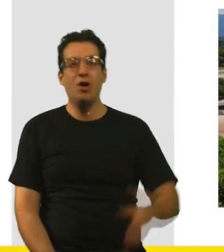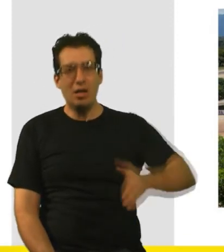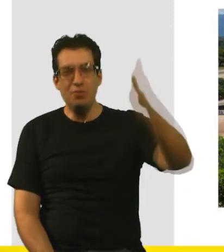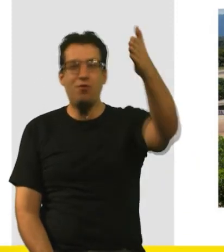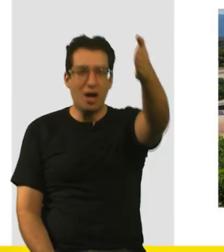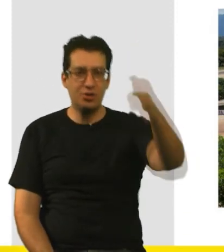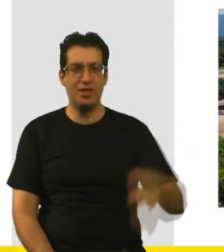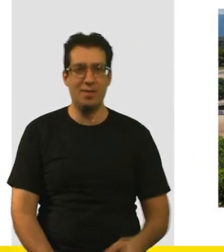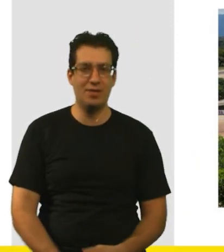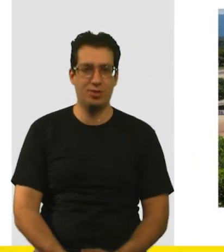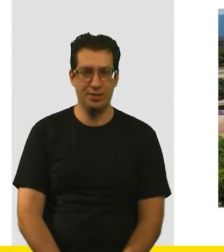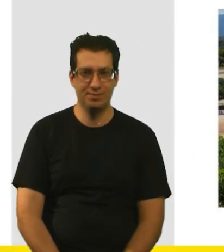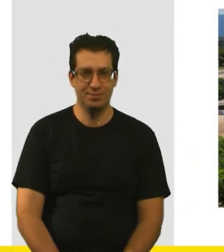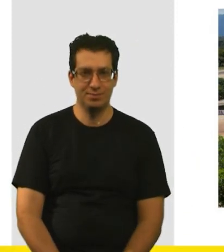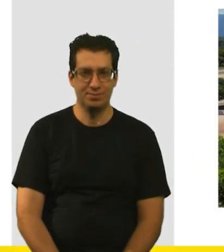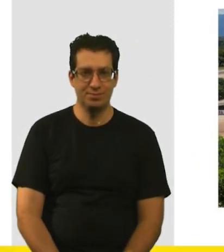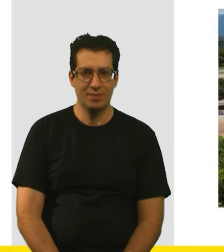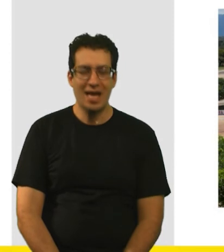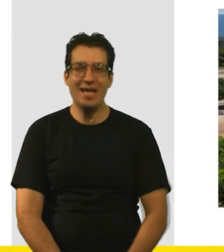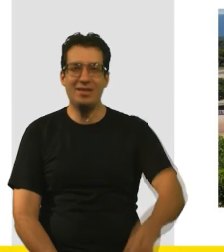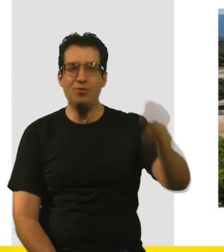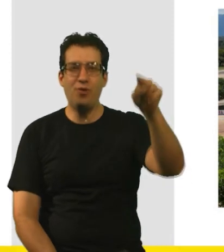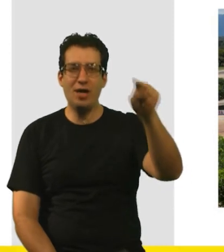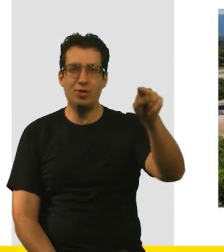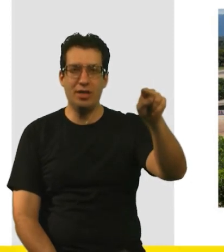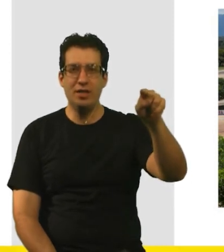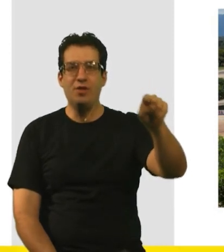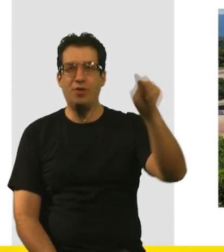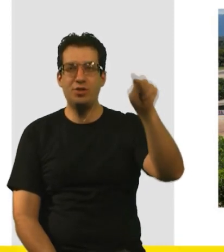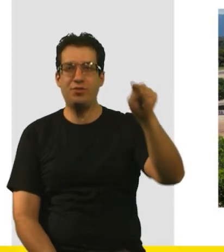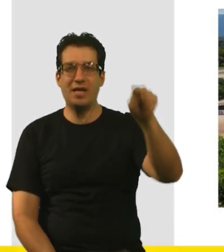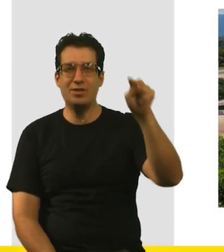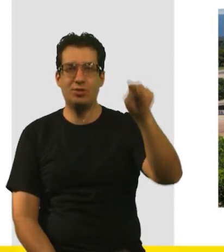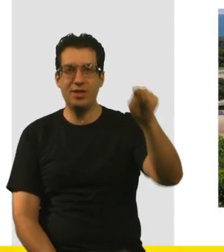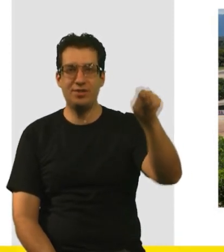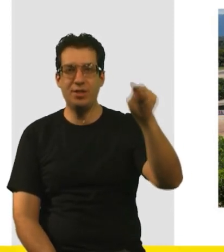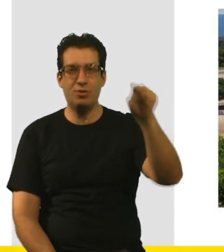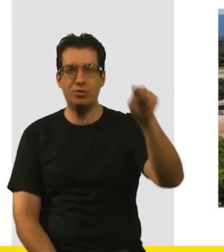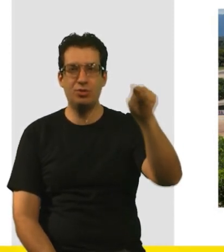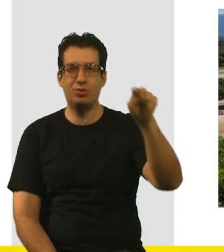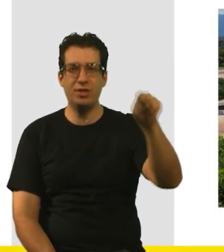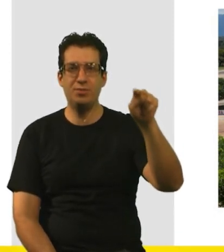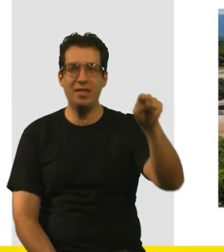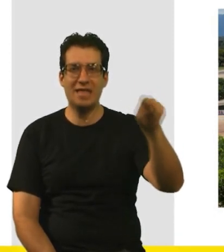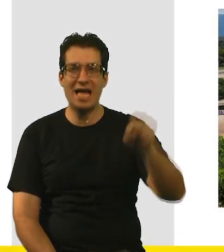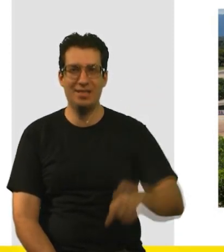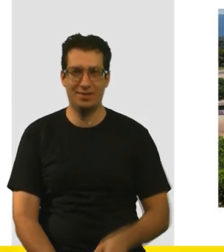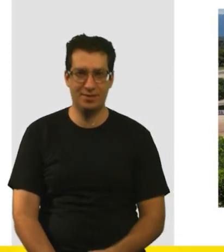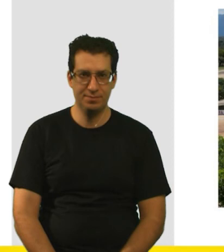fortificações. Olha um forte aí na Amazônia. Aí tem um forte, olha. Fortificações e